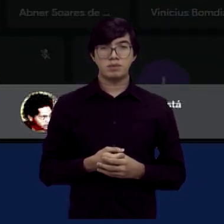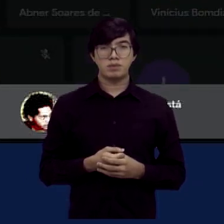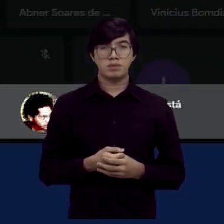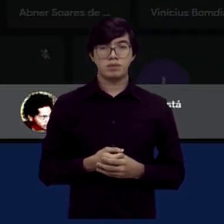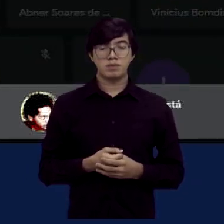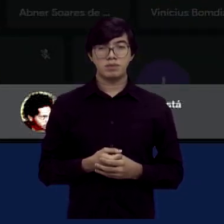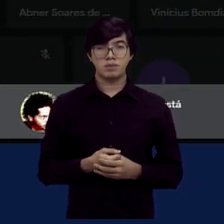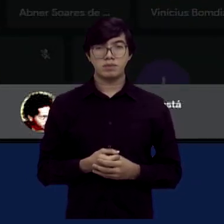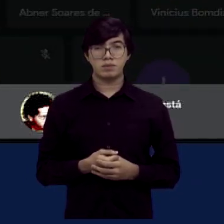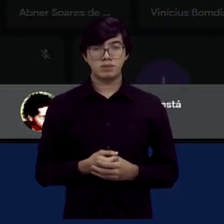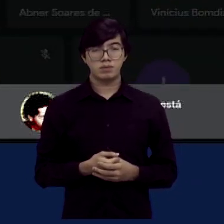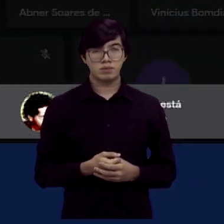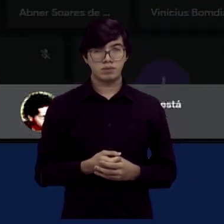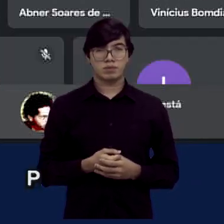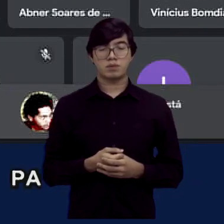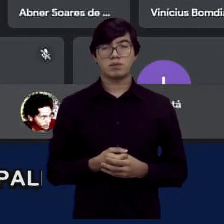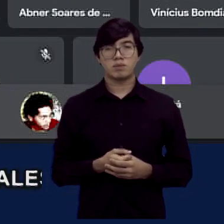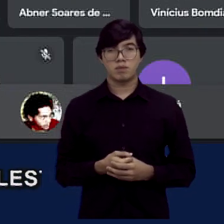agora.